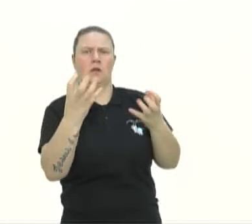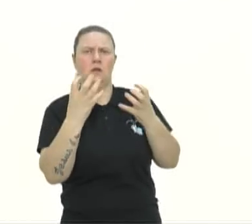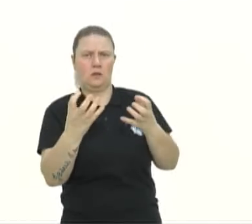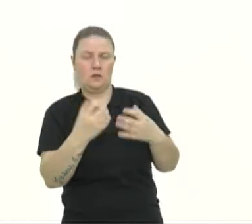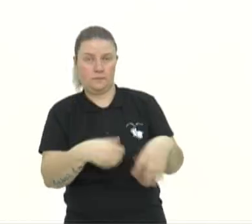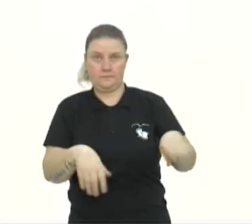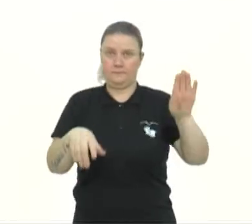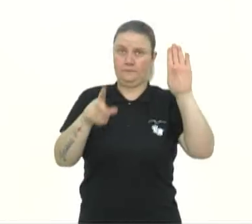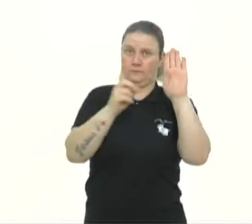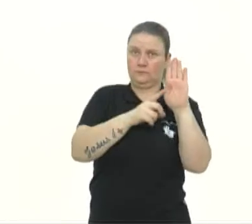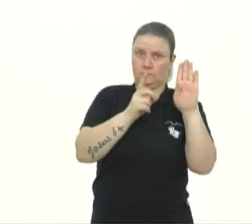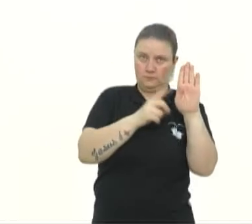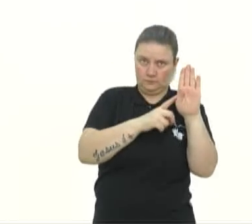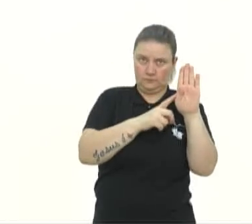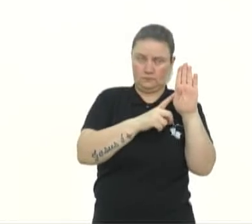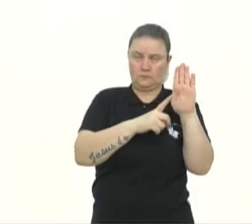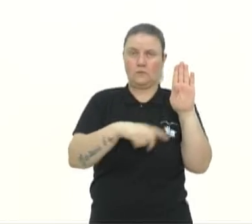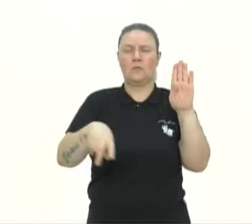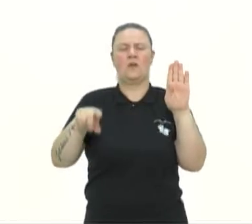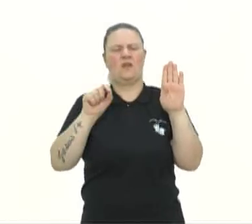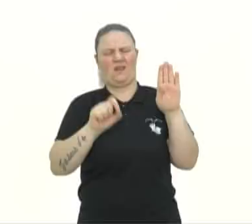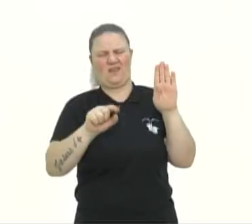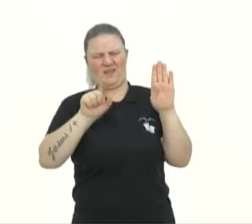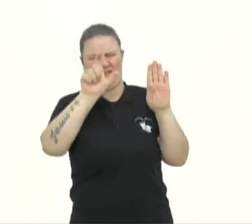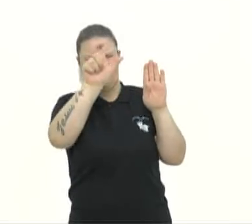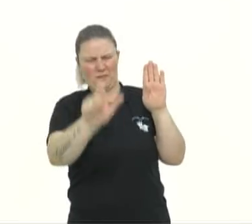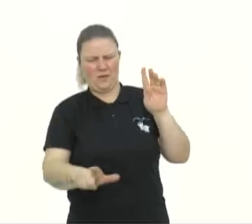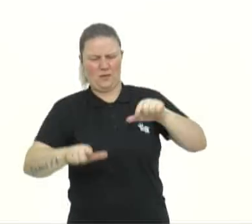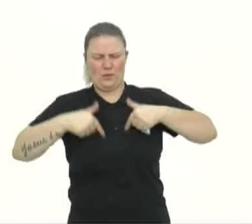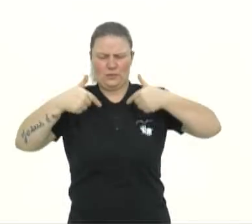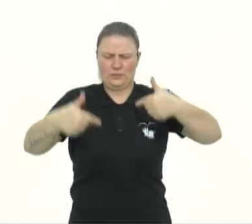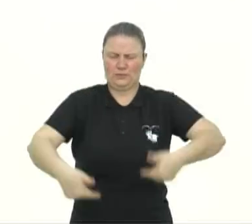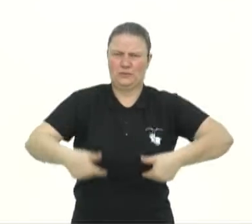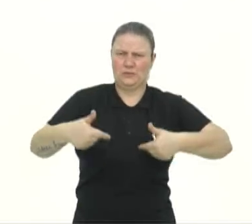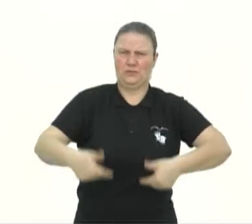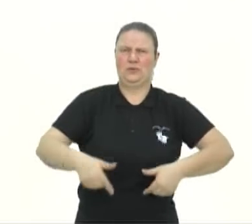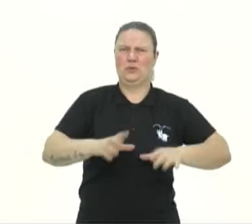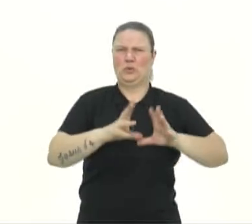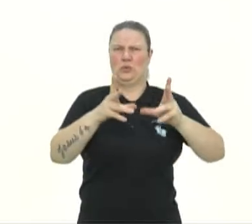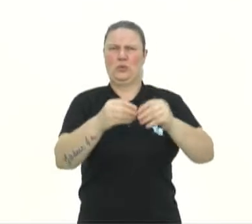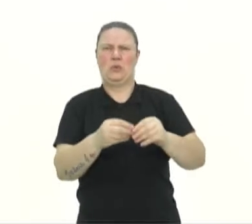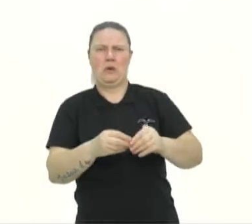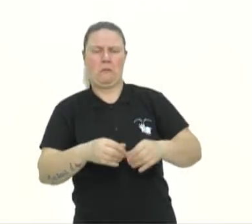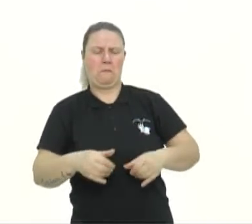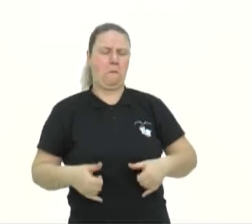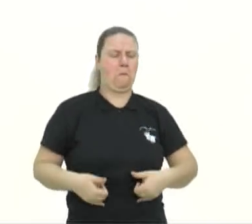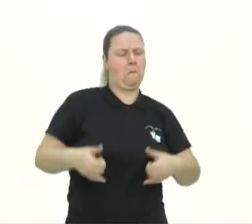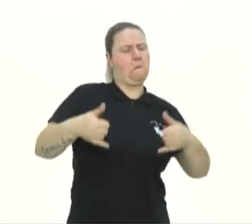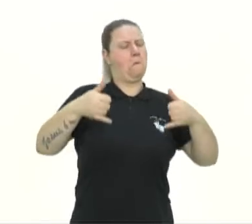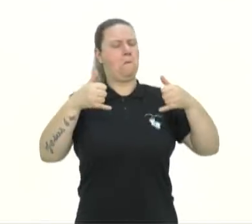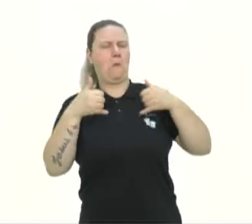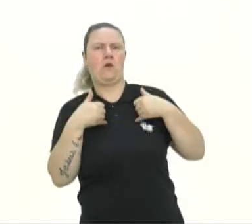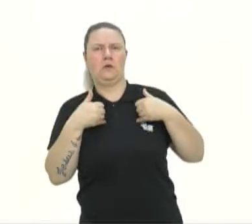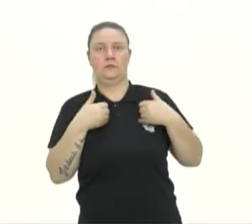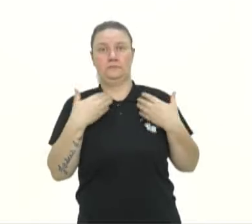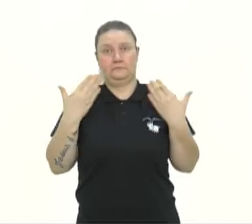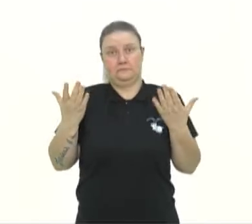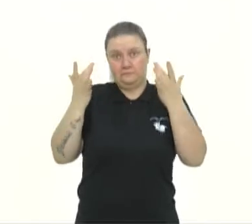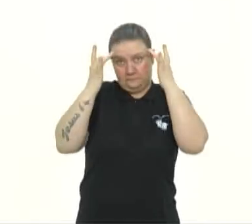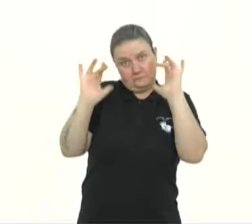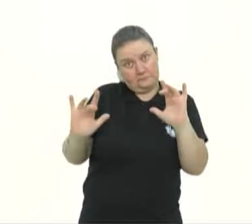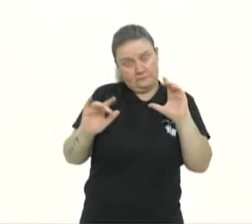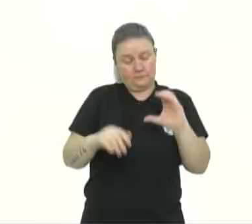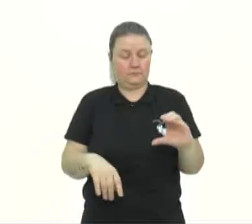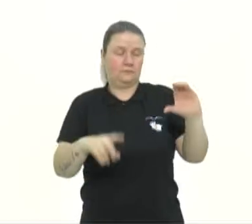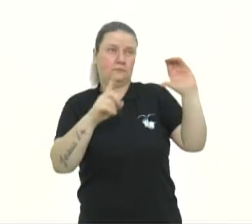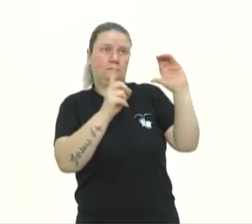essa? Ele é muito chato, pois em tudo se acha o tal. Não sei. Vamos ver